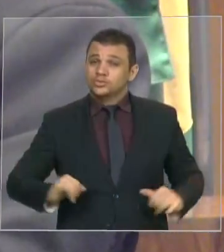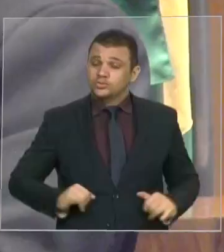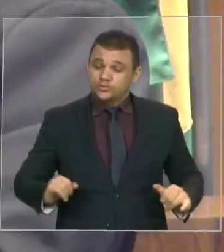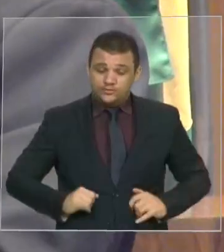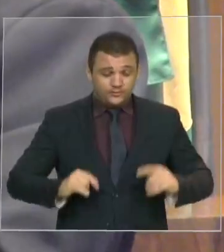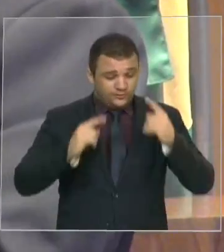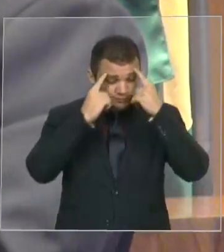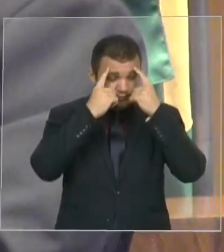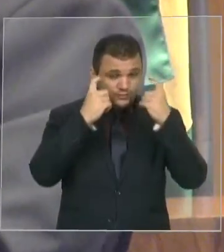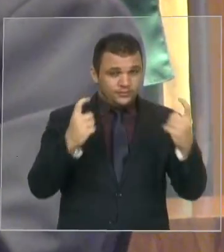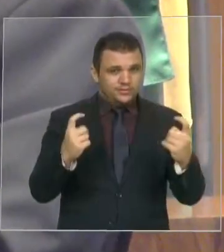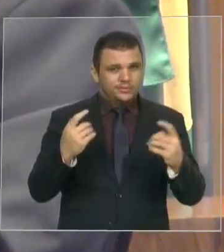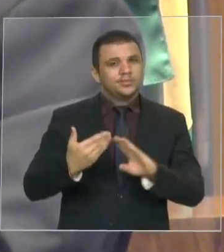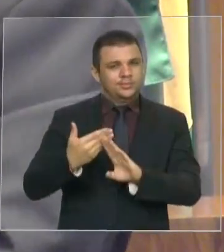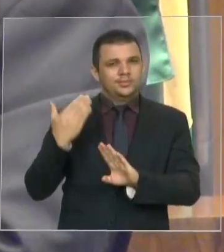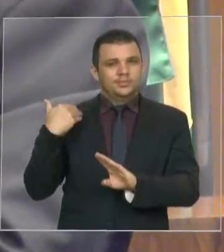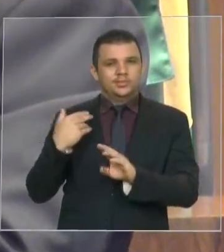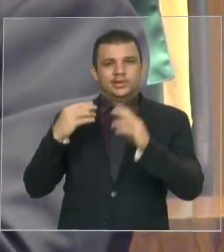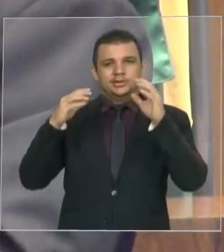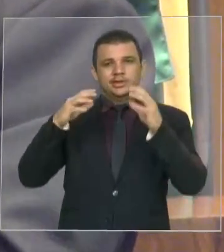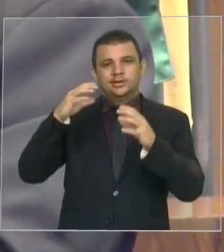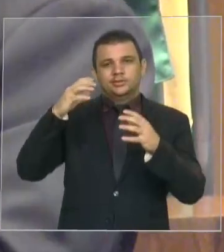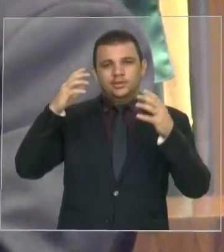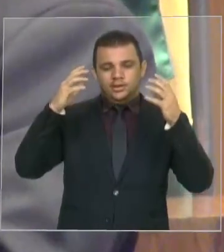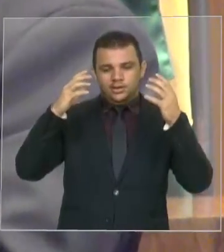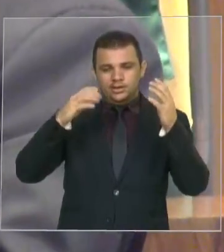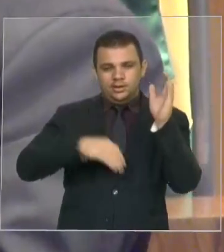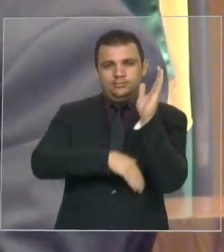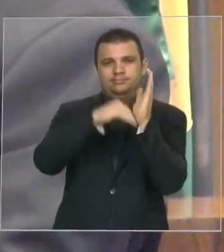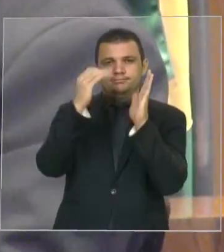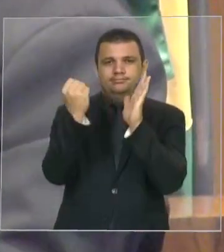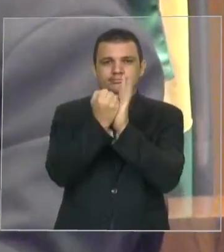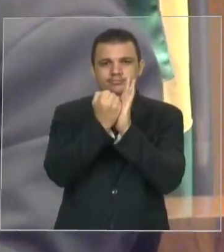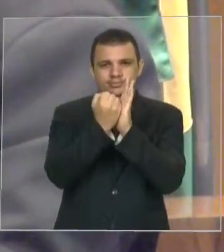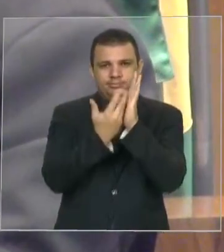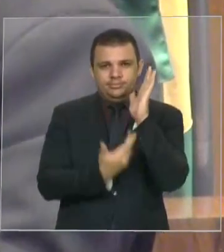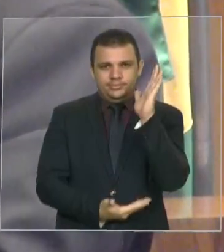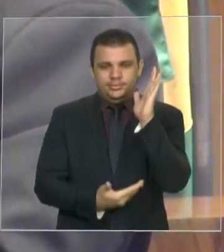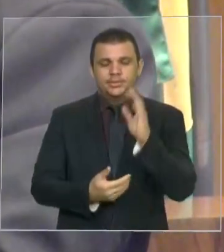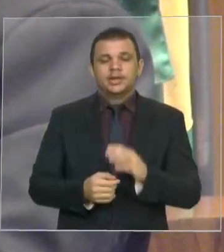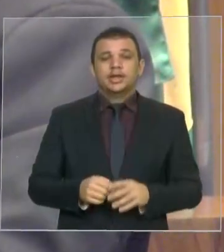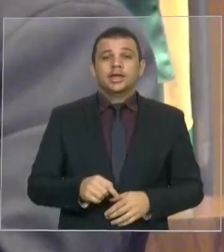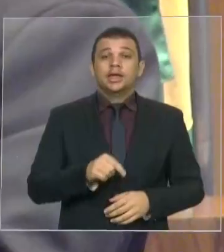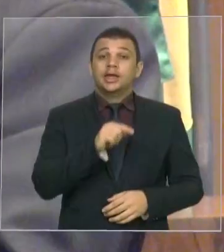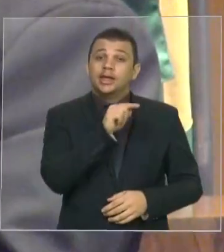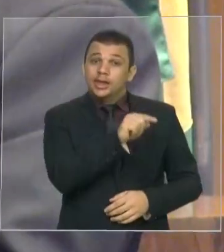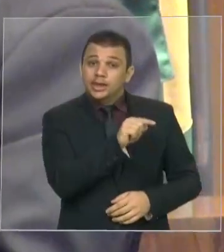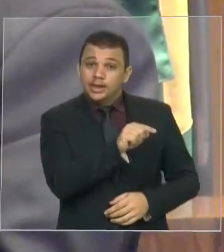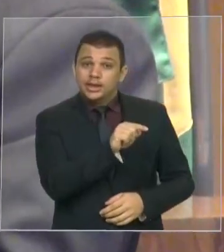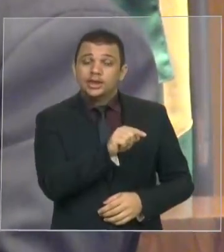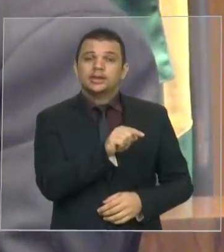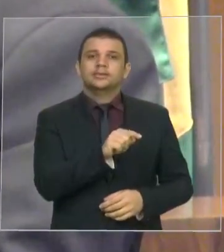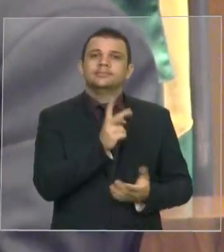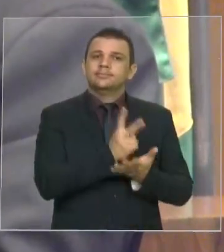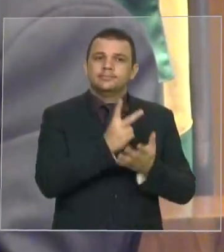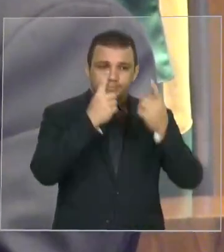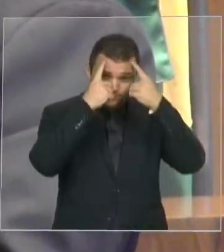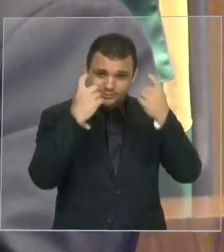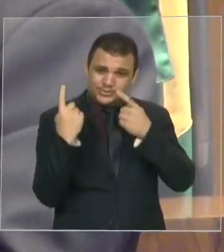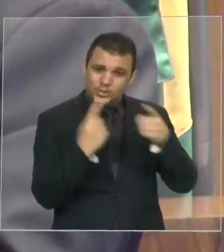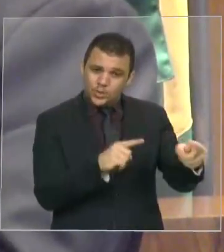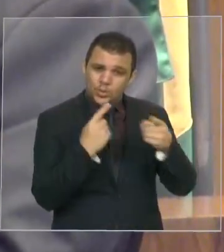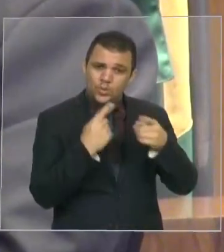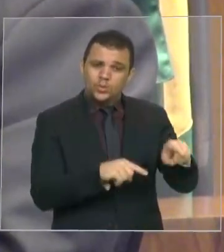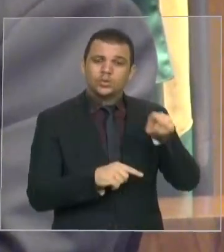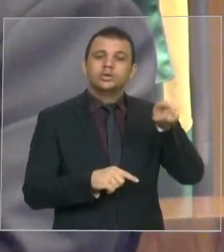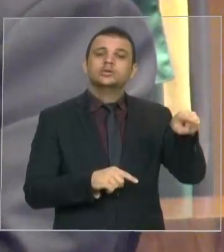Páscoa recentemente, a cada gesto de violência, ele respondia com um ato de misericórdia,